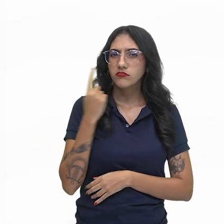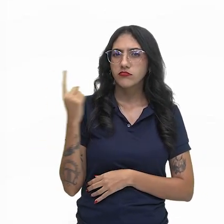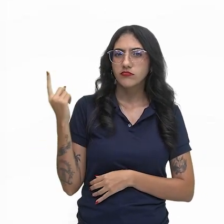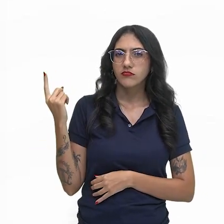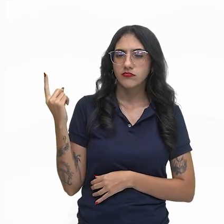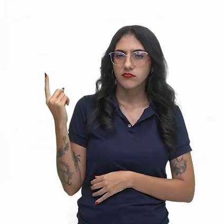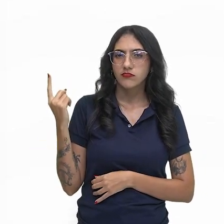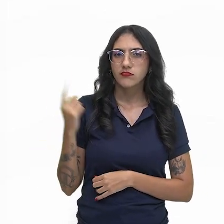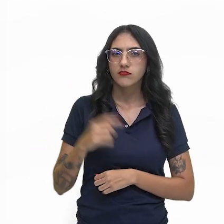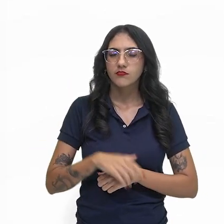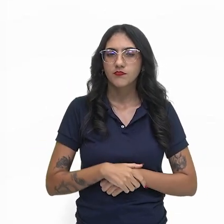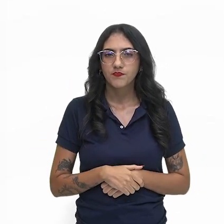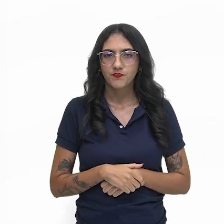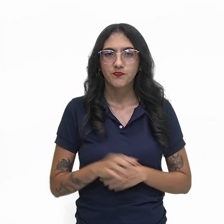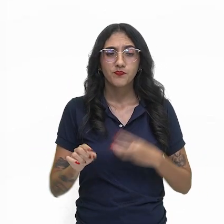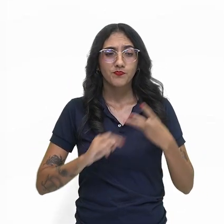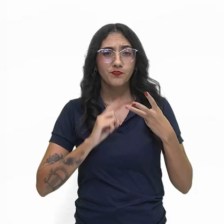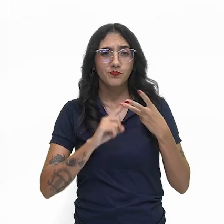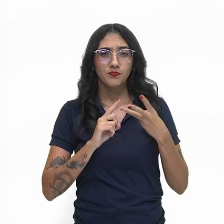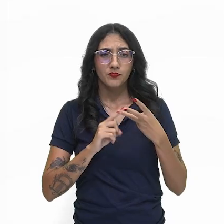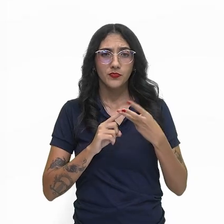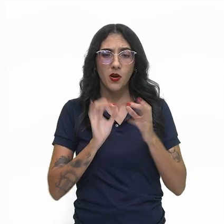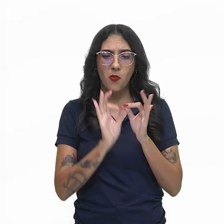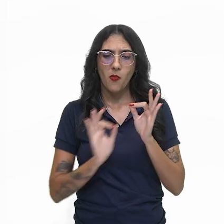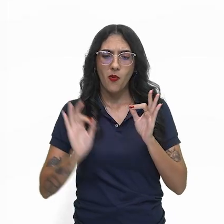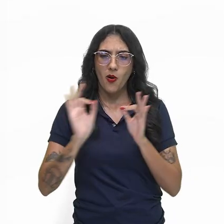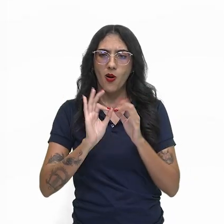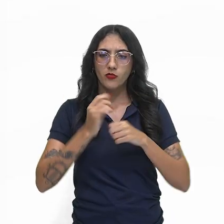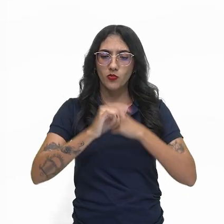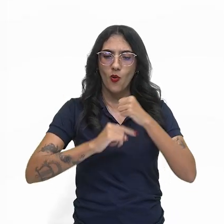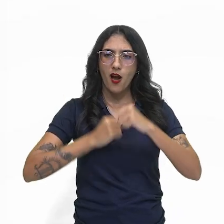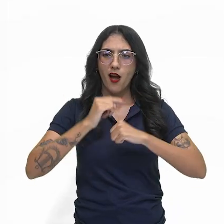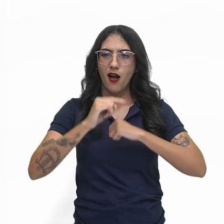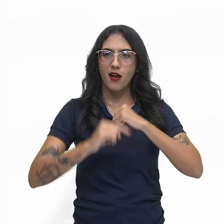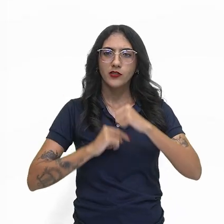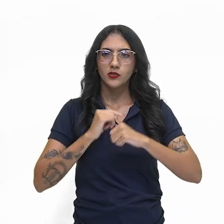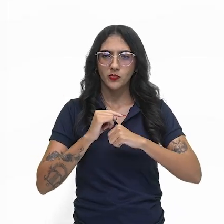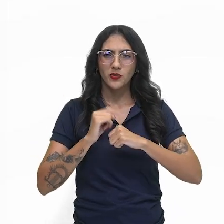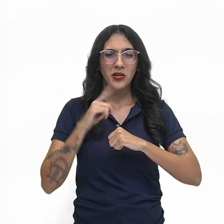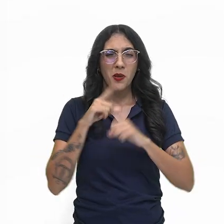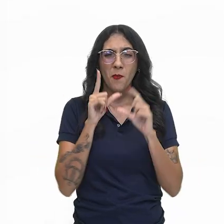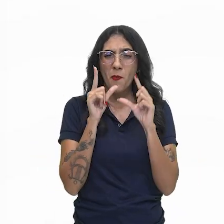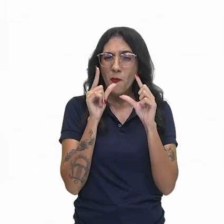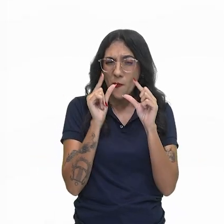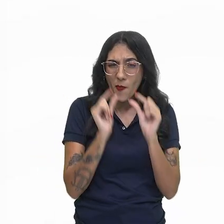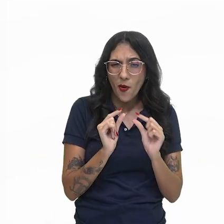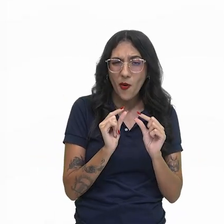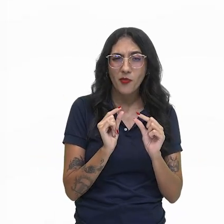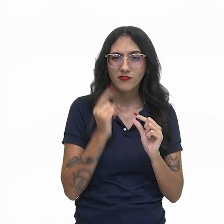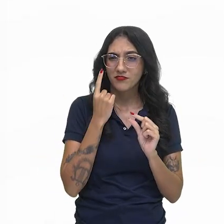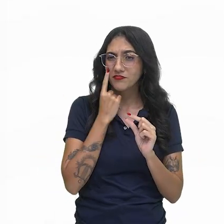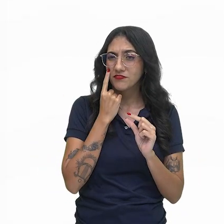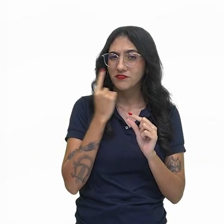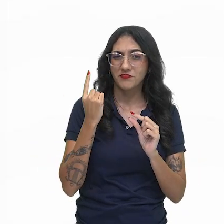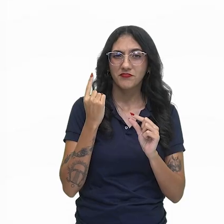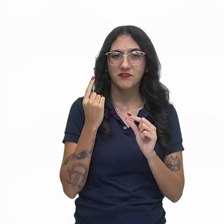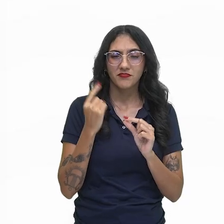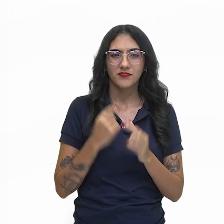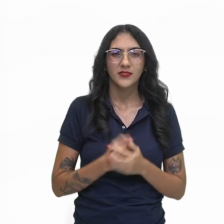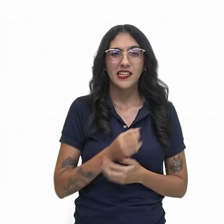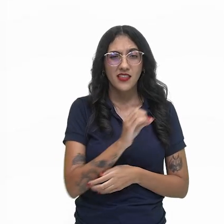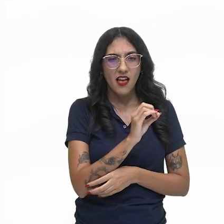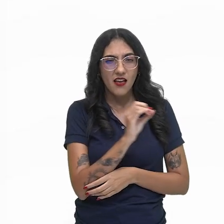149.600.000 quilômetros. Raio do átomo de hidrogênio, aqui ele é muito pequenininho, 0,00, tem 9